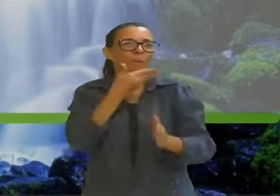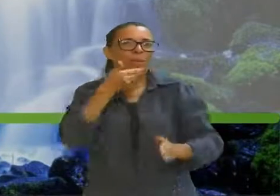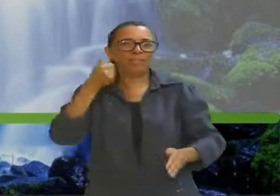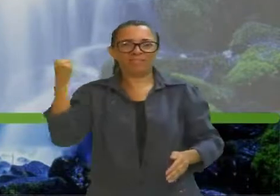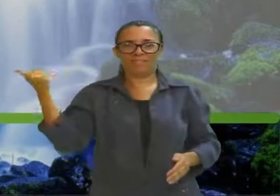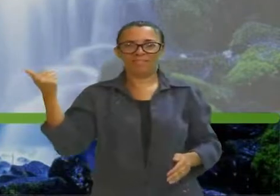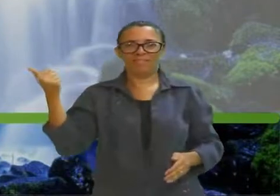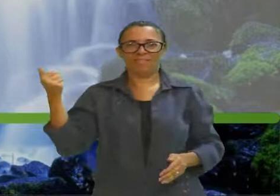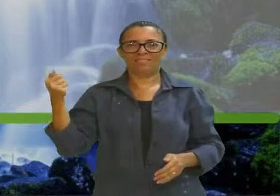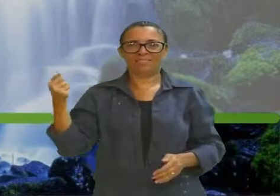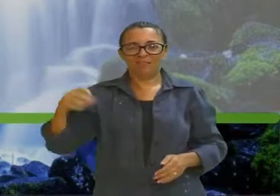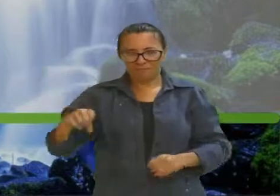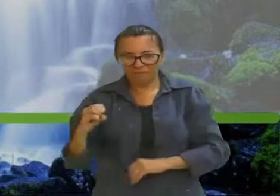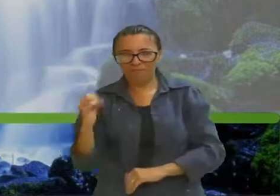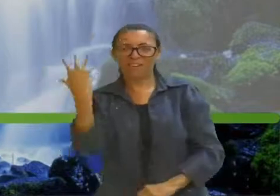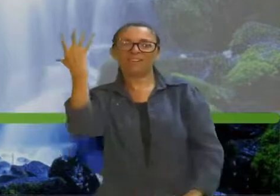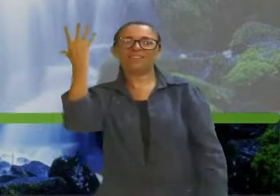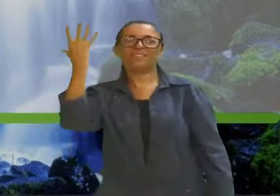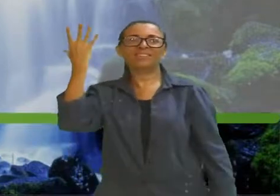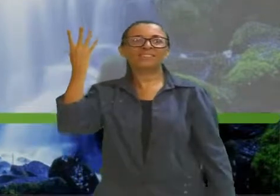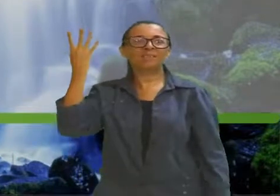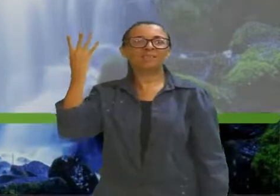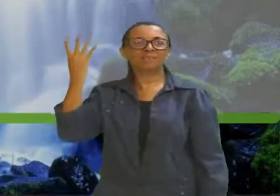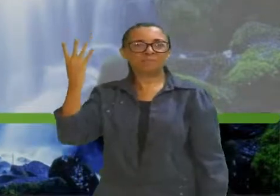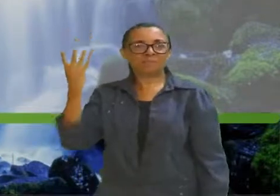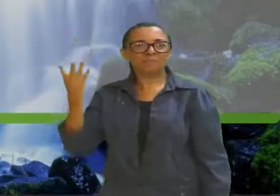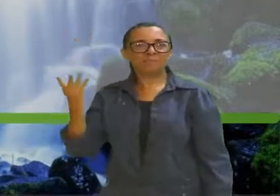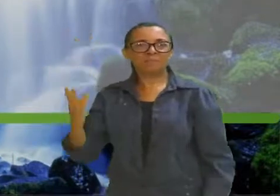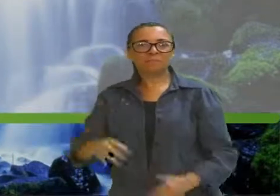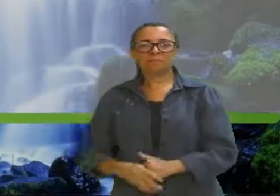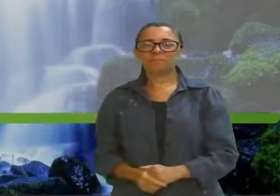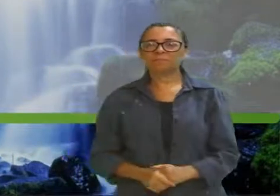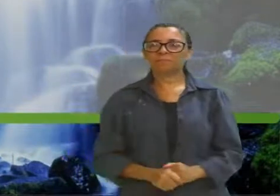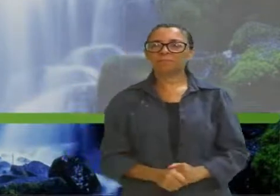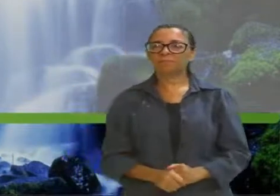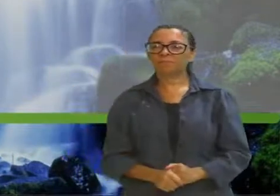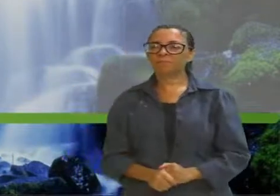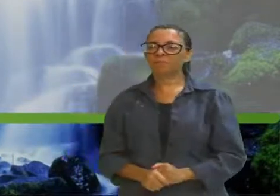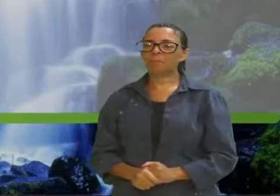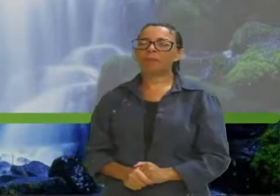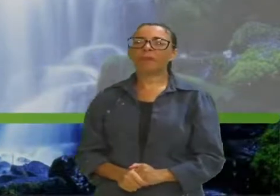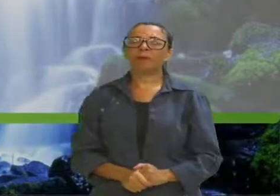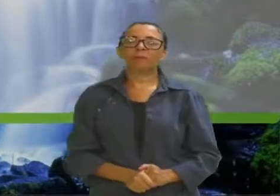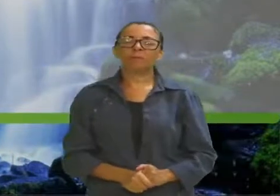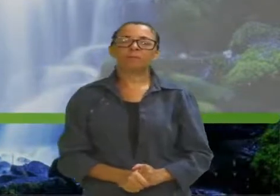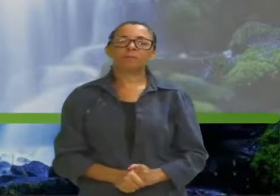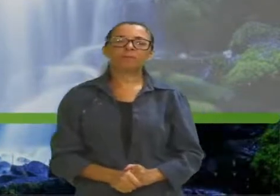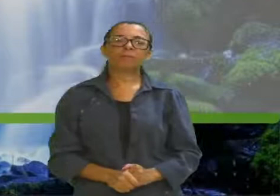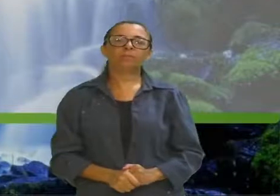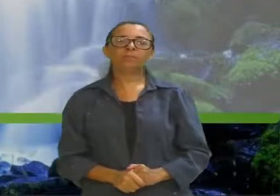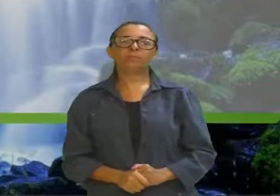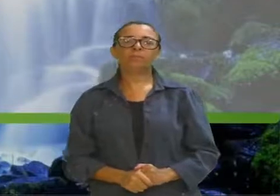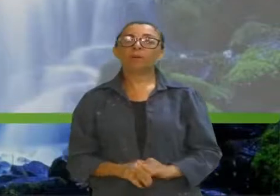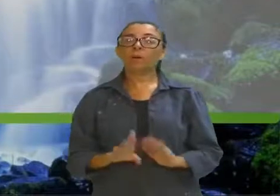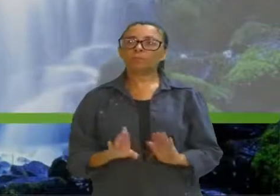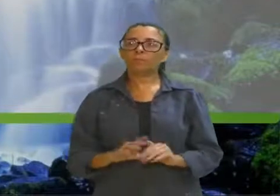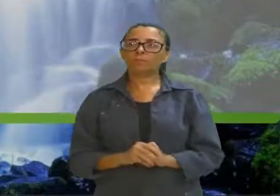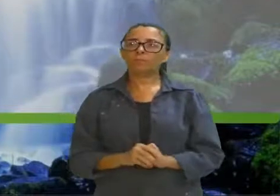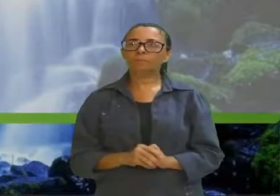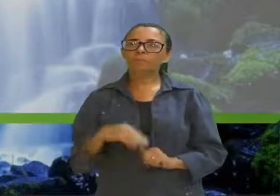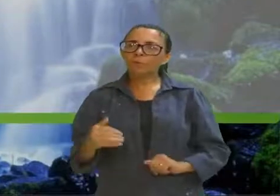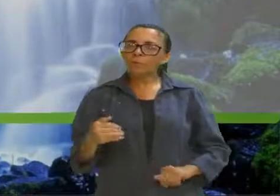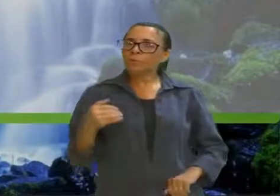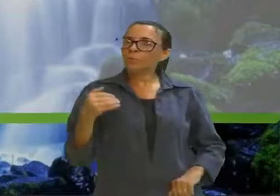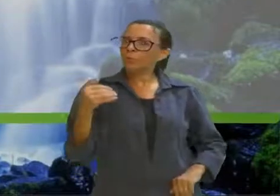Bom, quando você chega a um momento da verdade, quando tem de escolher entre obedecer a